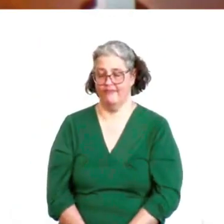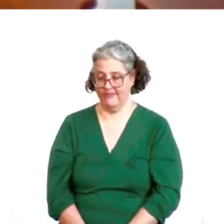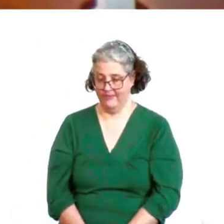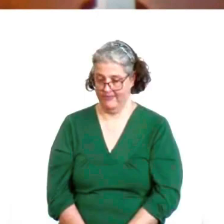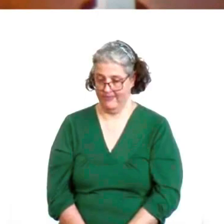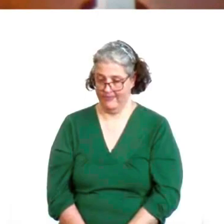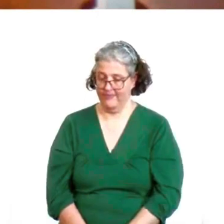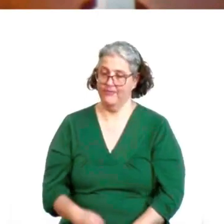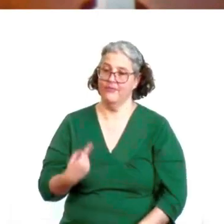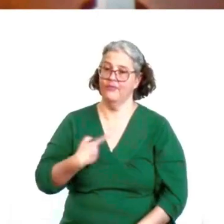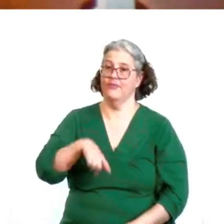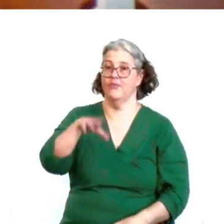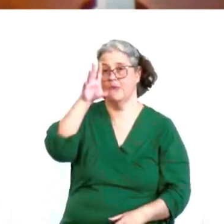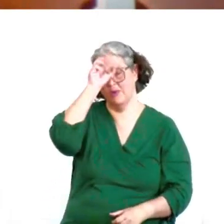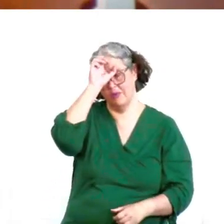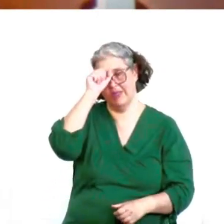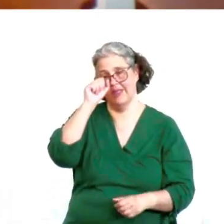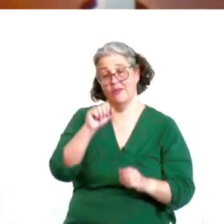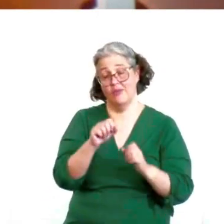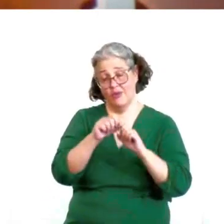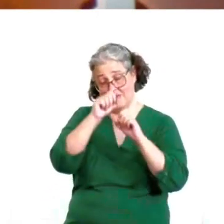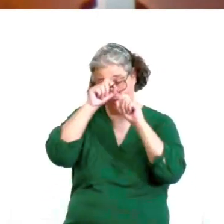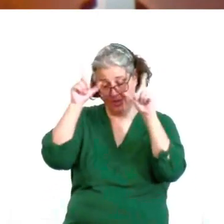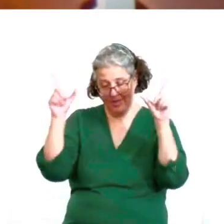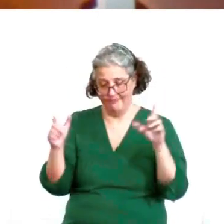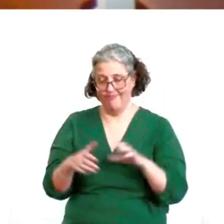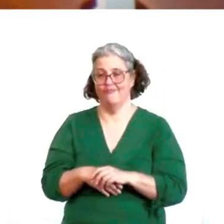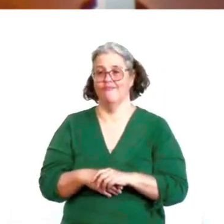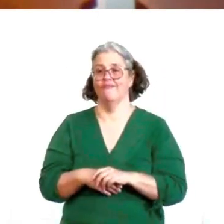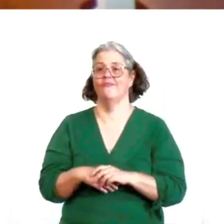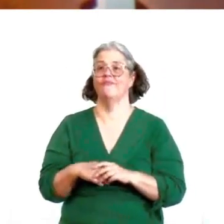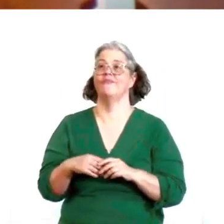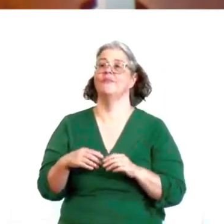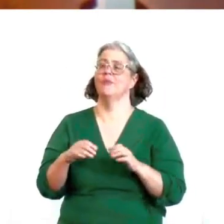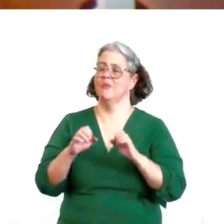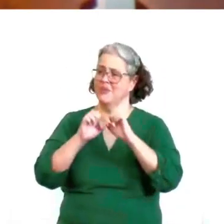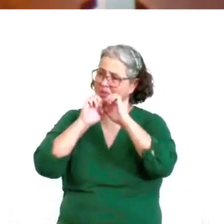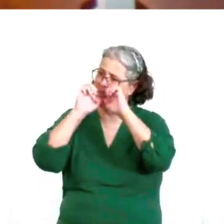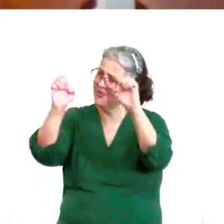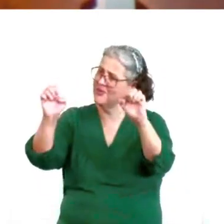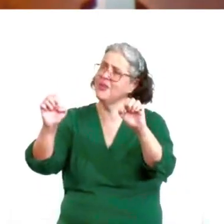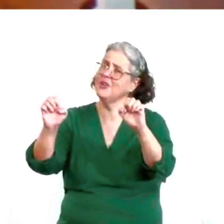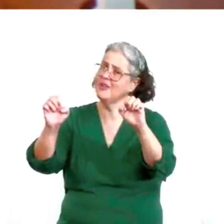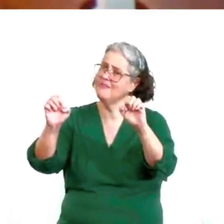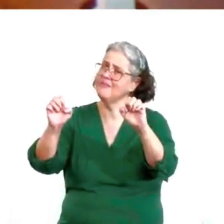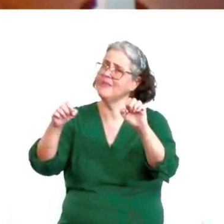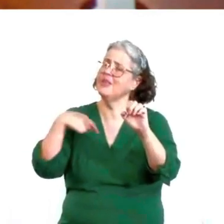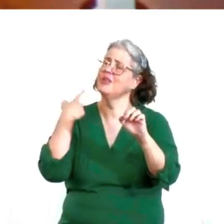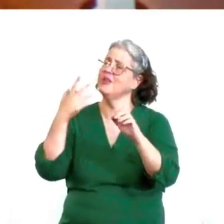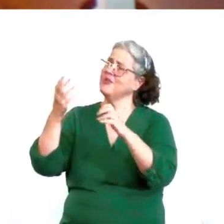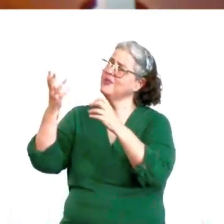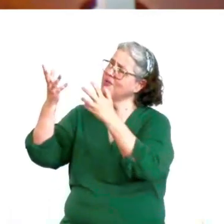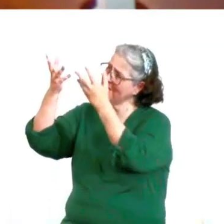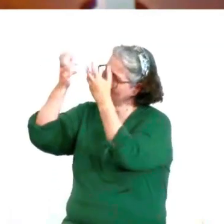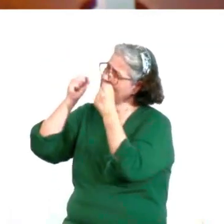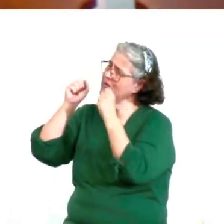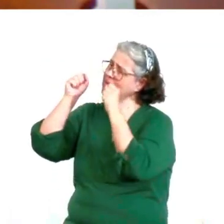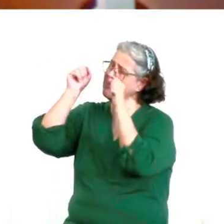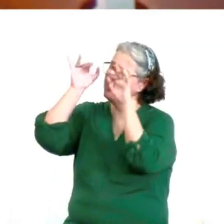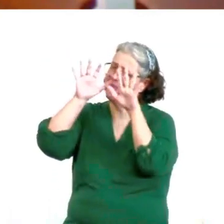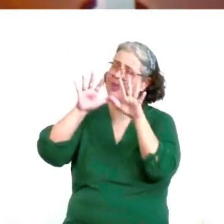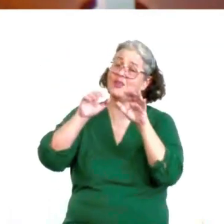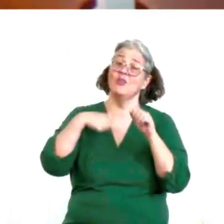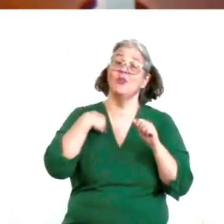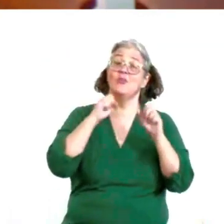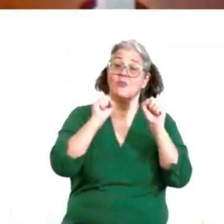Nós aprendemos sobre isso de manhã. Nós temos que anunciar o Evangelho, porque nós somos portadores dessa bênção. A salvação é